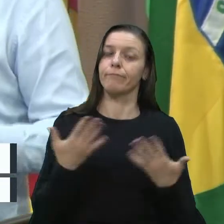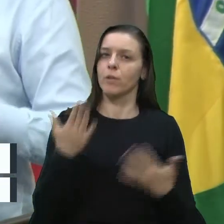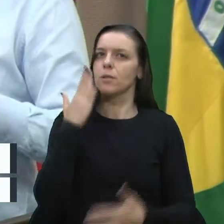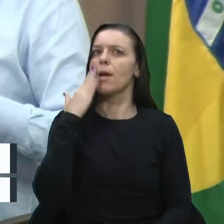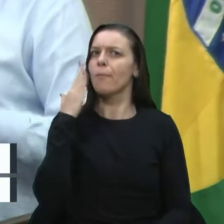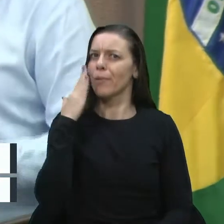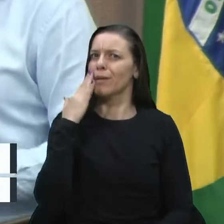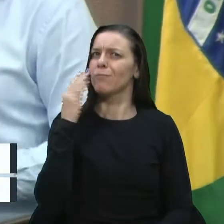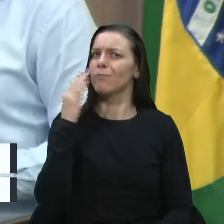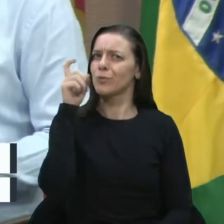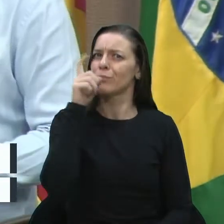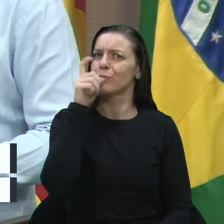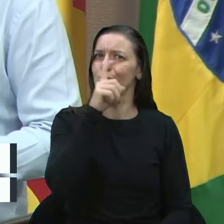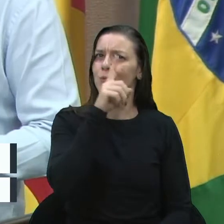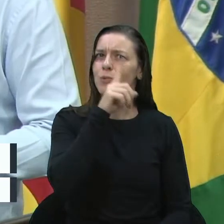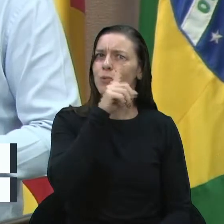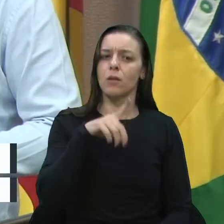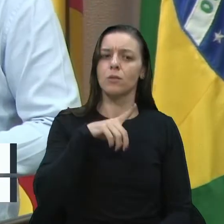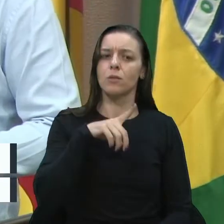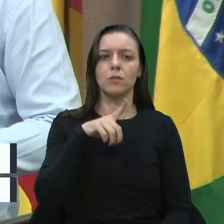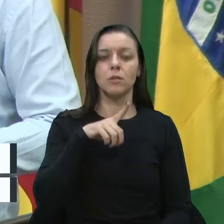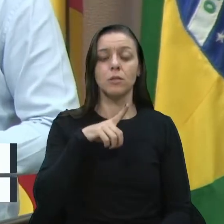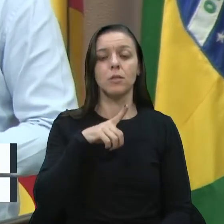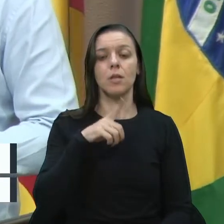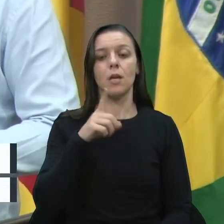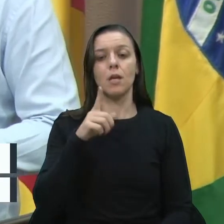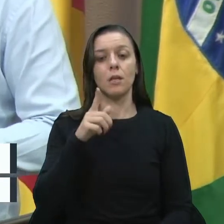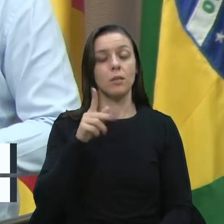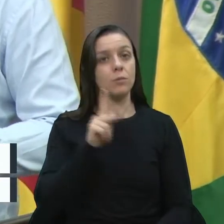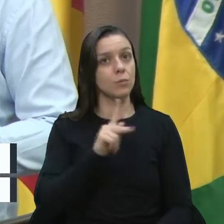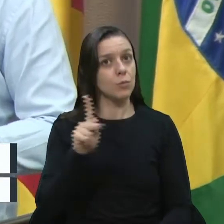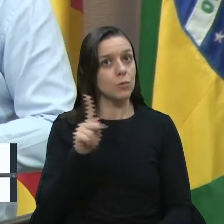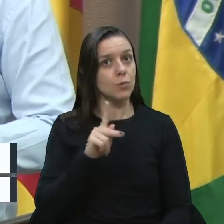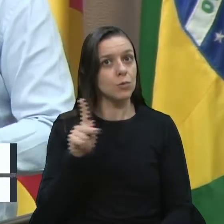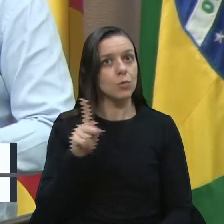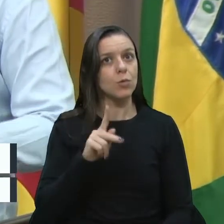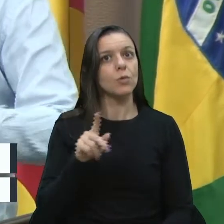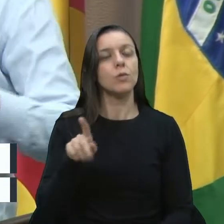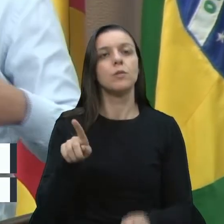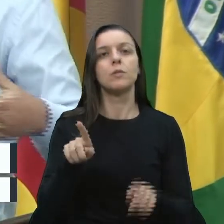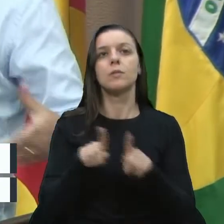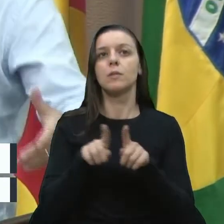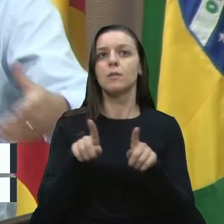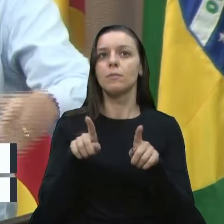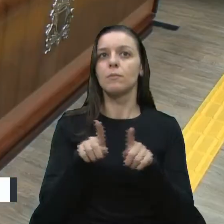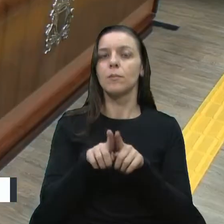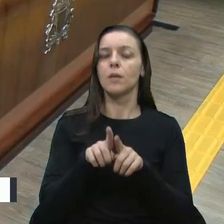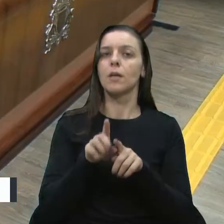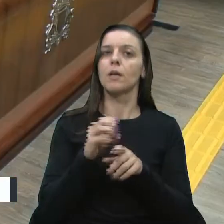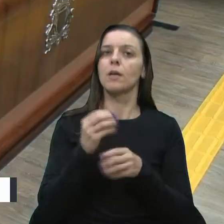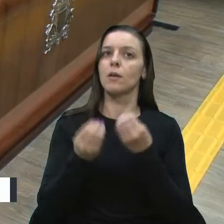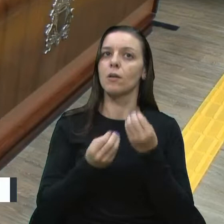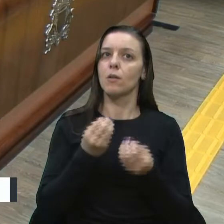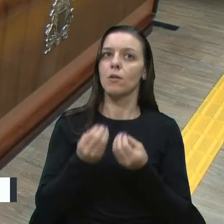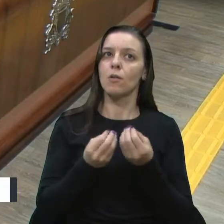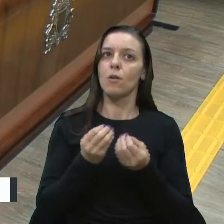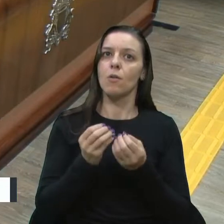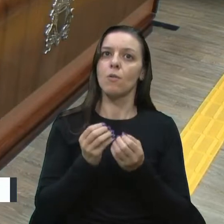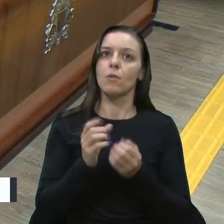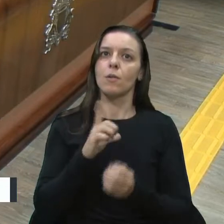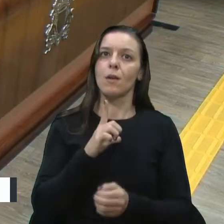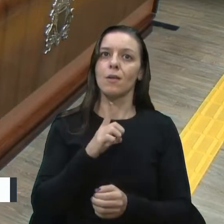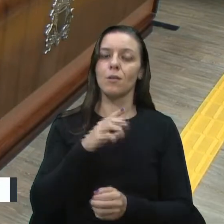a dificuldade que vai ser para os nossos professores, para o nosso corpo de professores, tanto